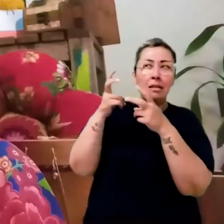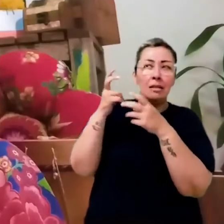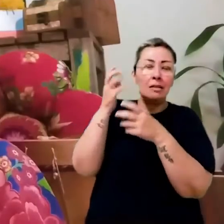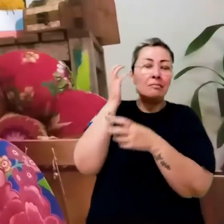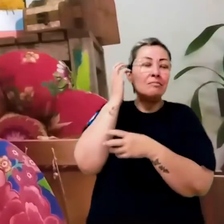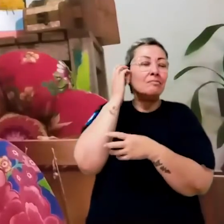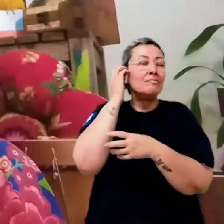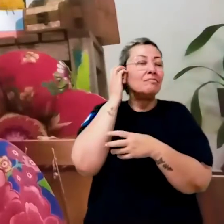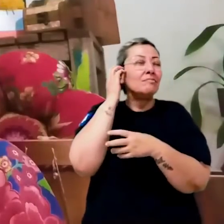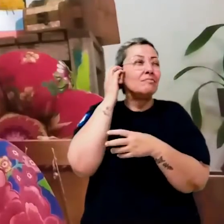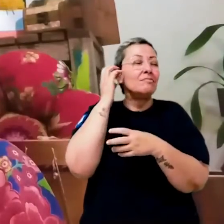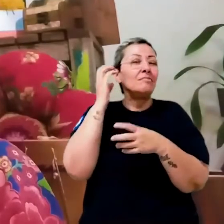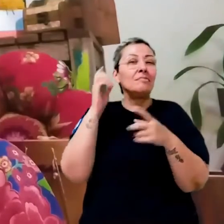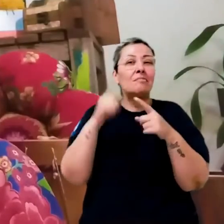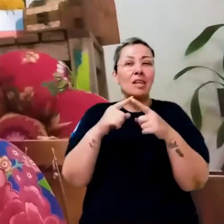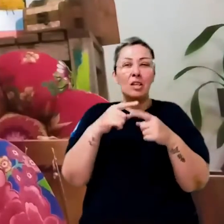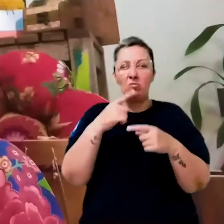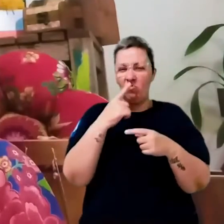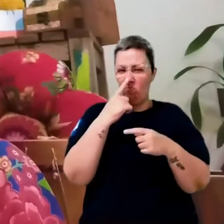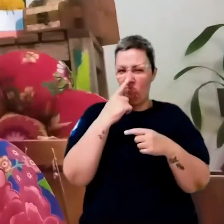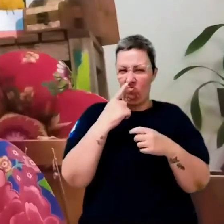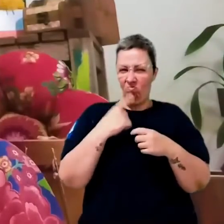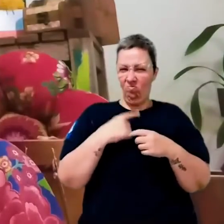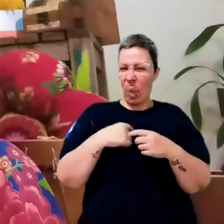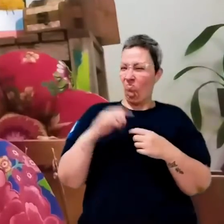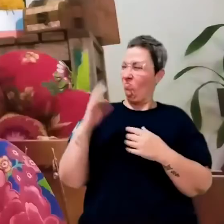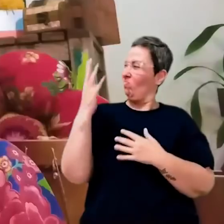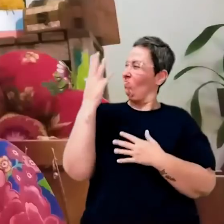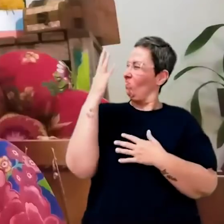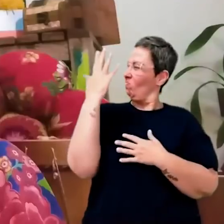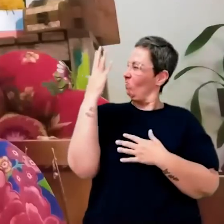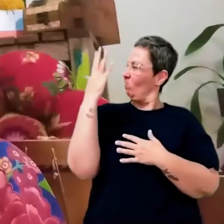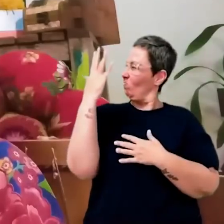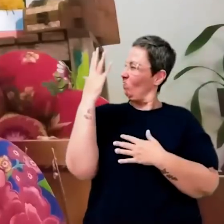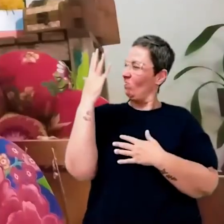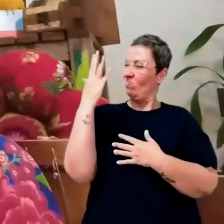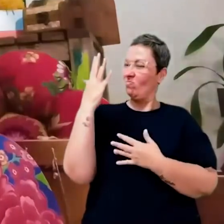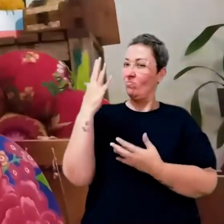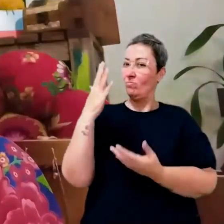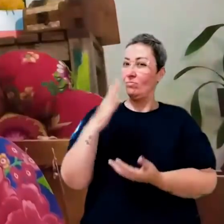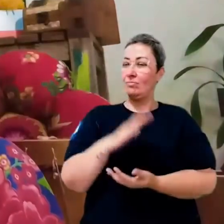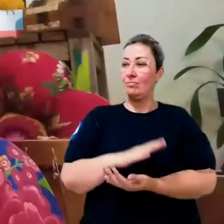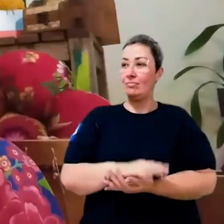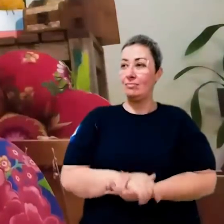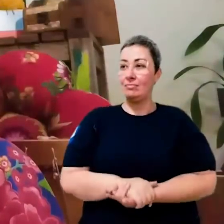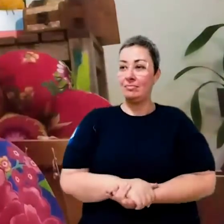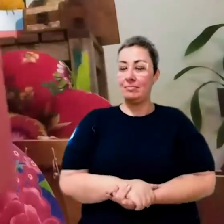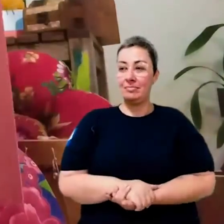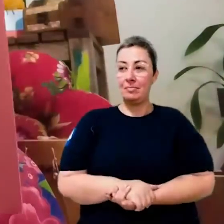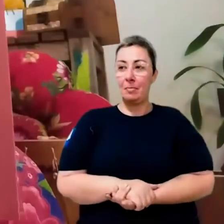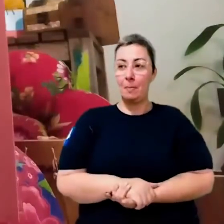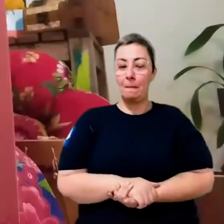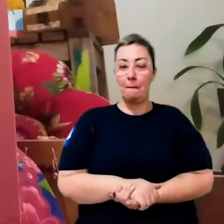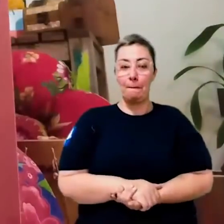caramujos, de franzir o nariz na frente do espelho.